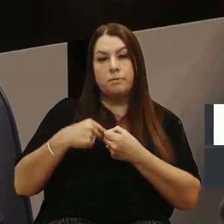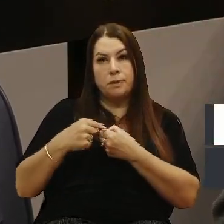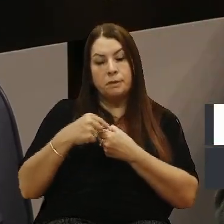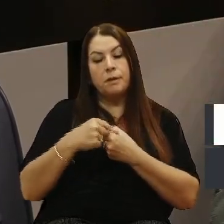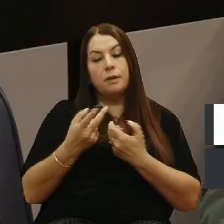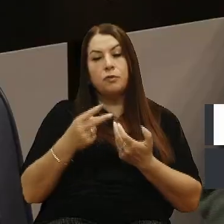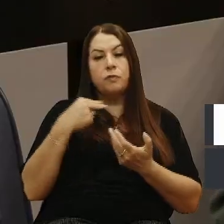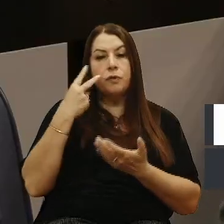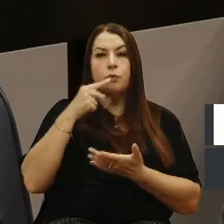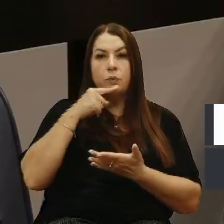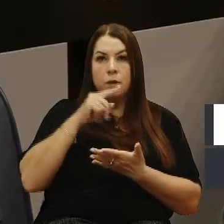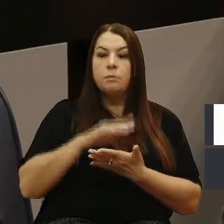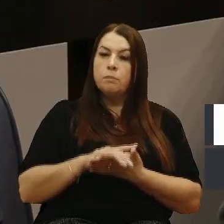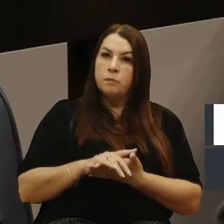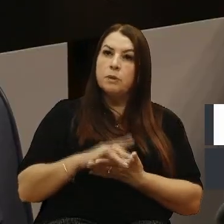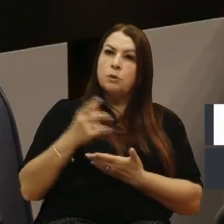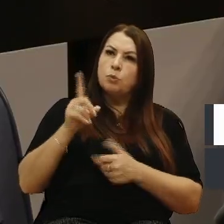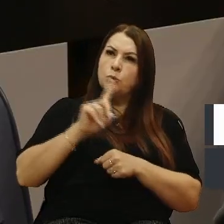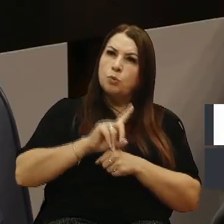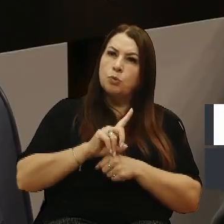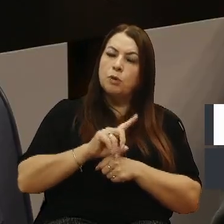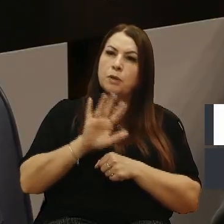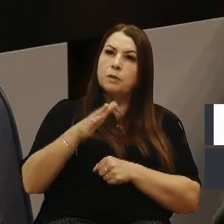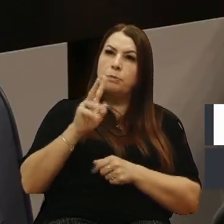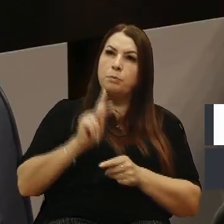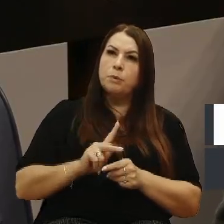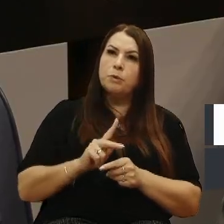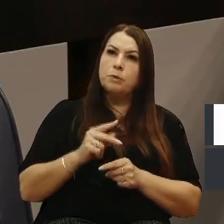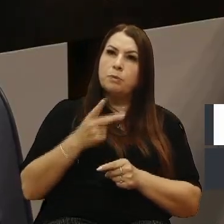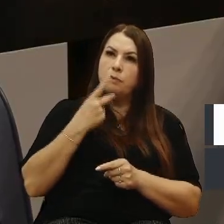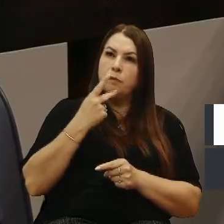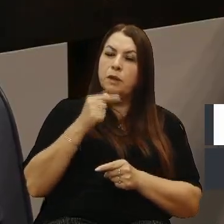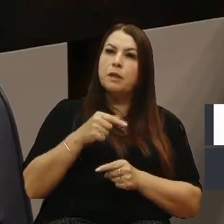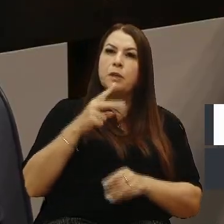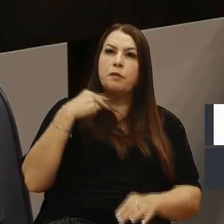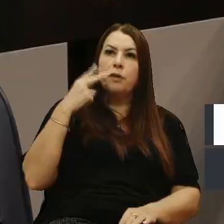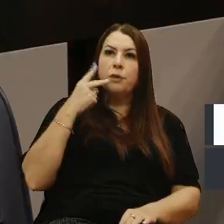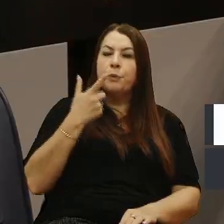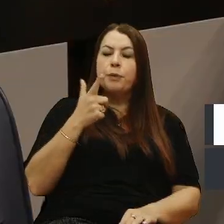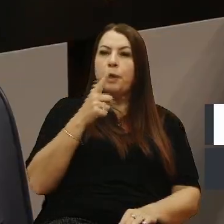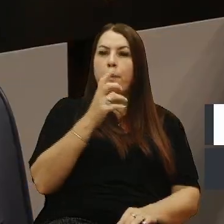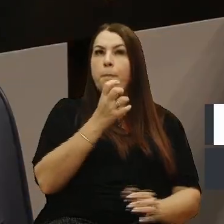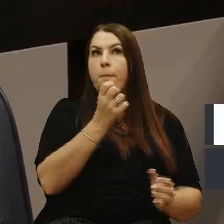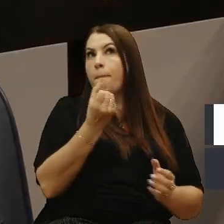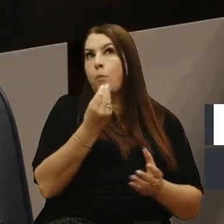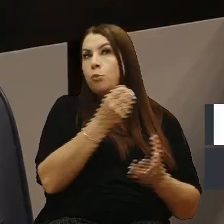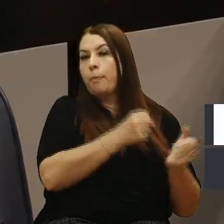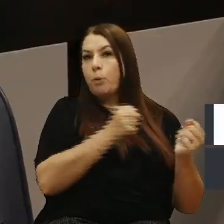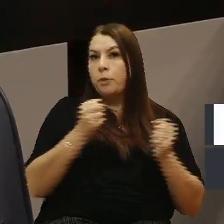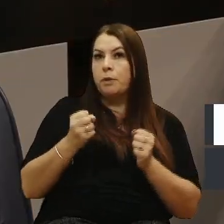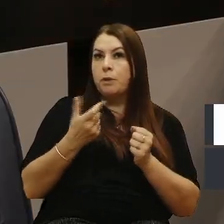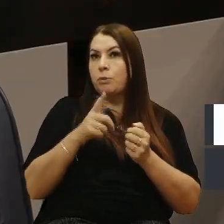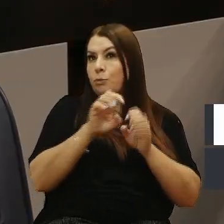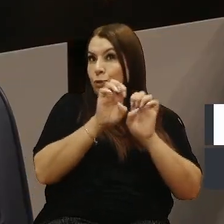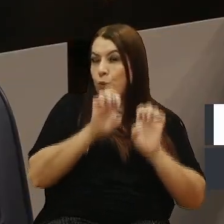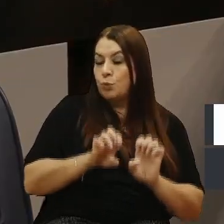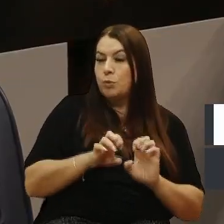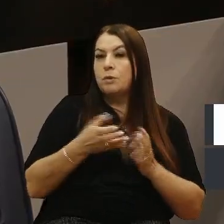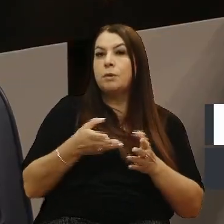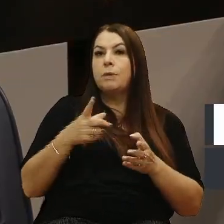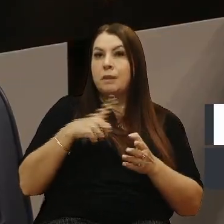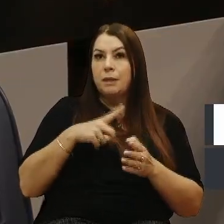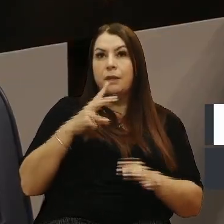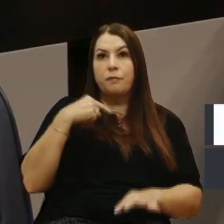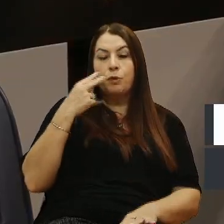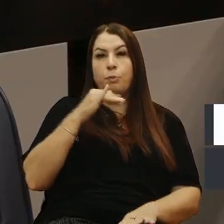Caleb. Até outro dia, às vezes as pessoas me falam assim, o vereador não tem muito poder, não tem muita estrutura. Mas tem